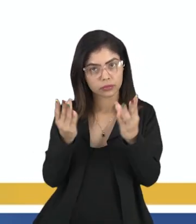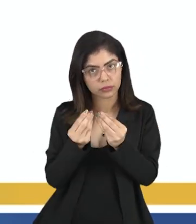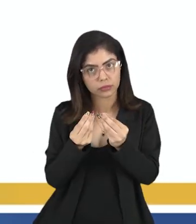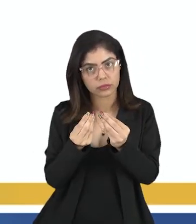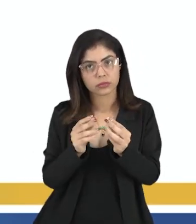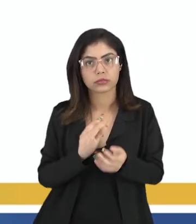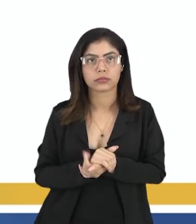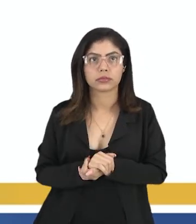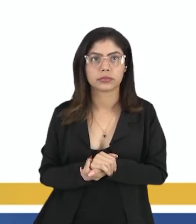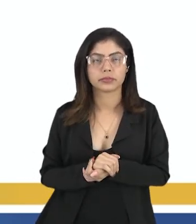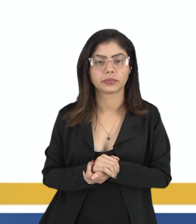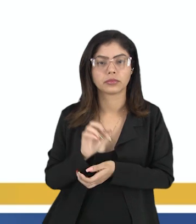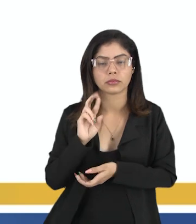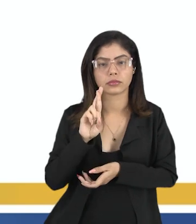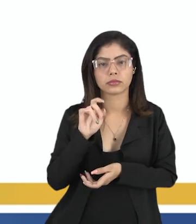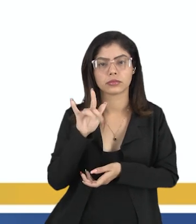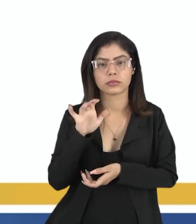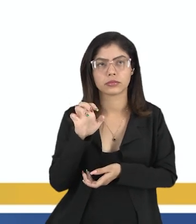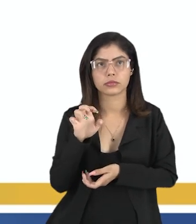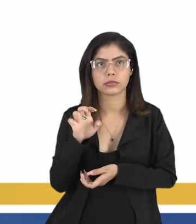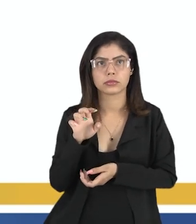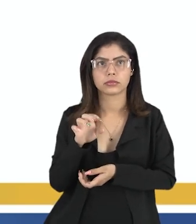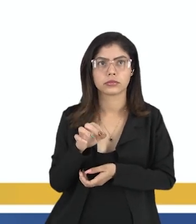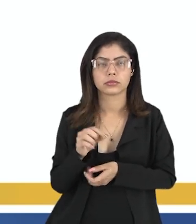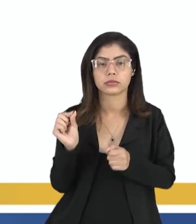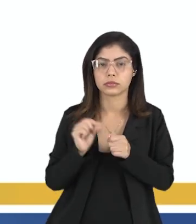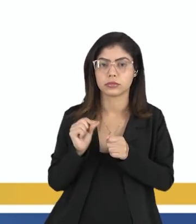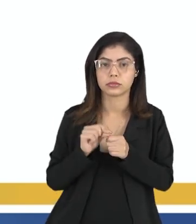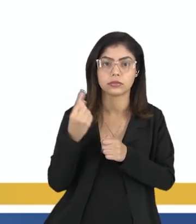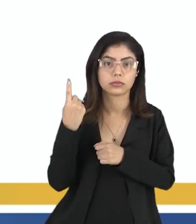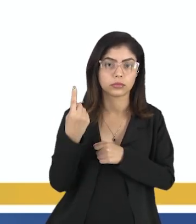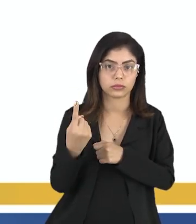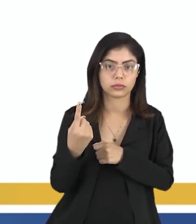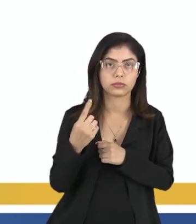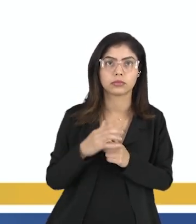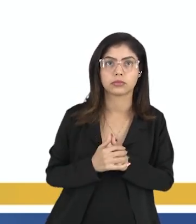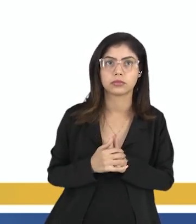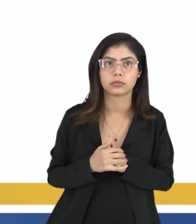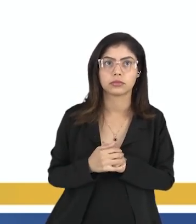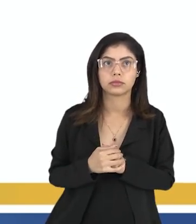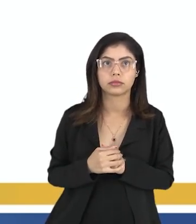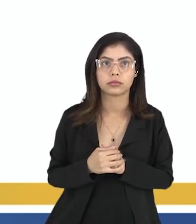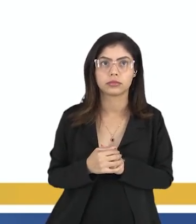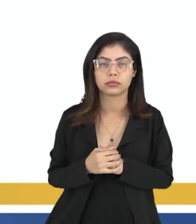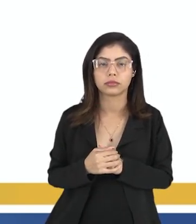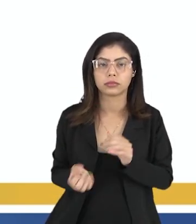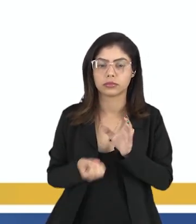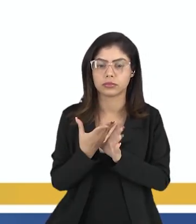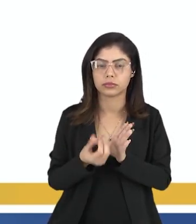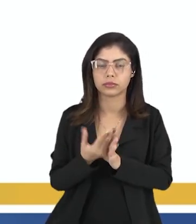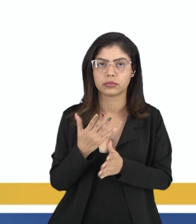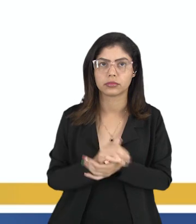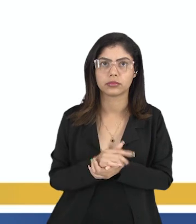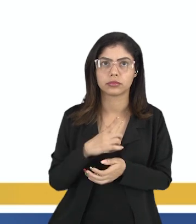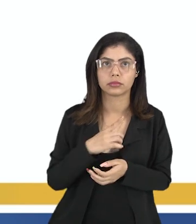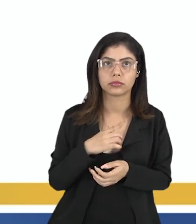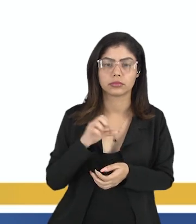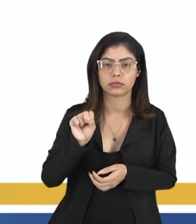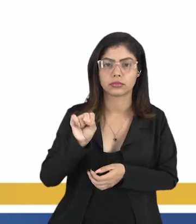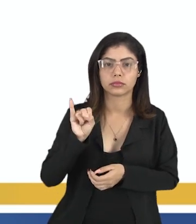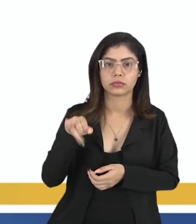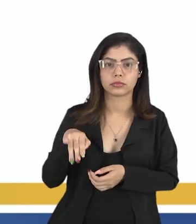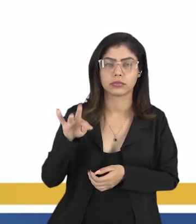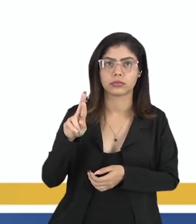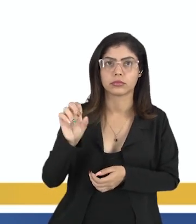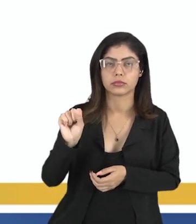substâncias no lado dos reagentes, formando apenas uma aqui no lado do produto. Então, nós temos